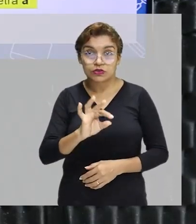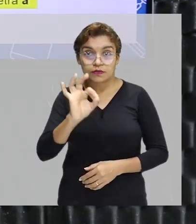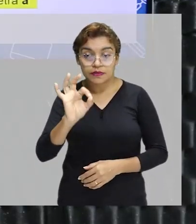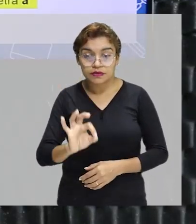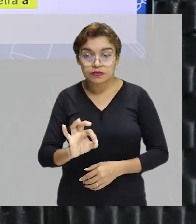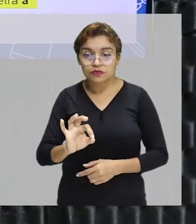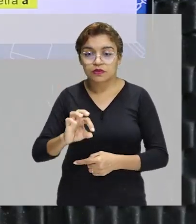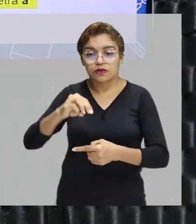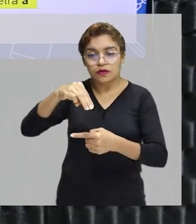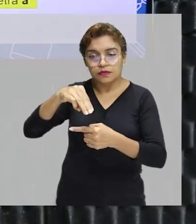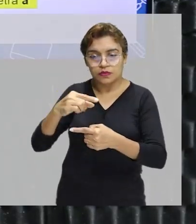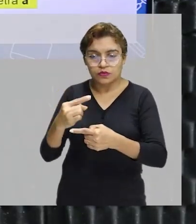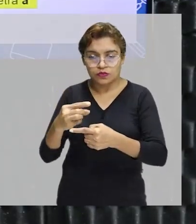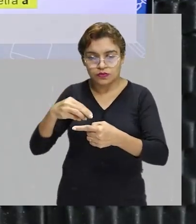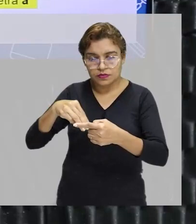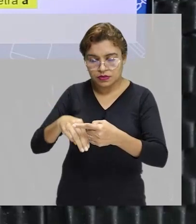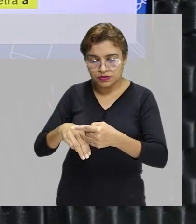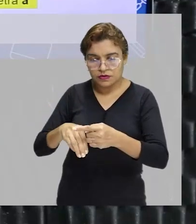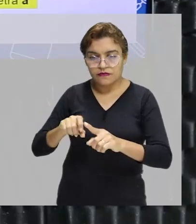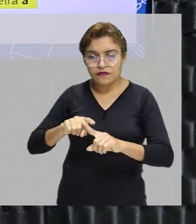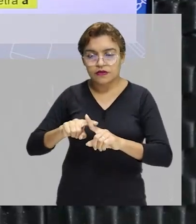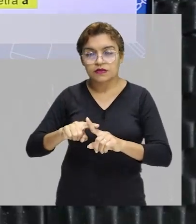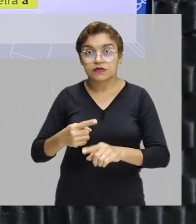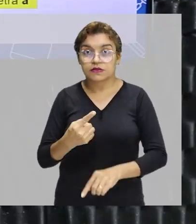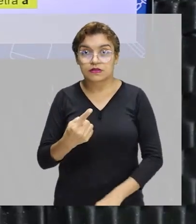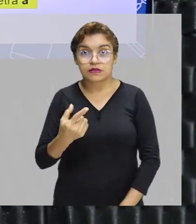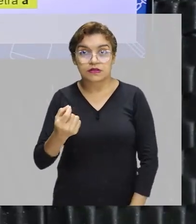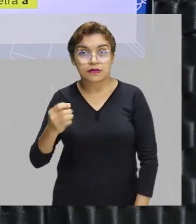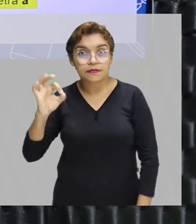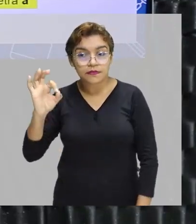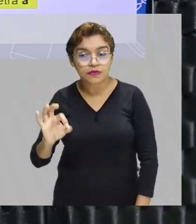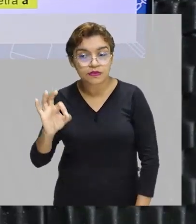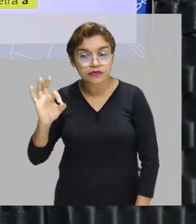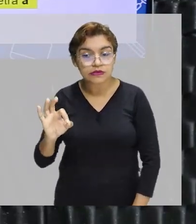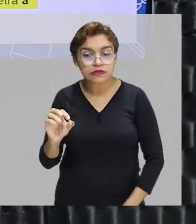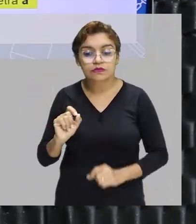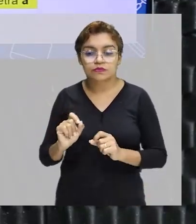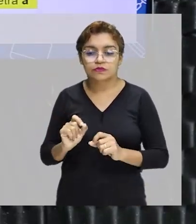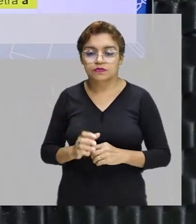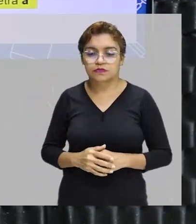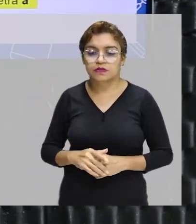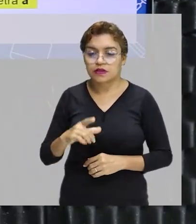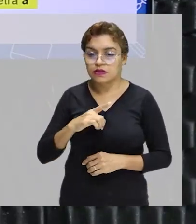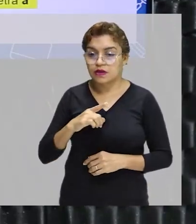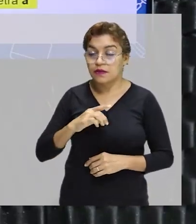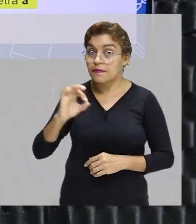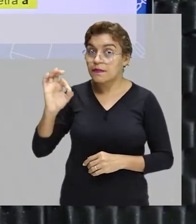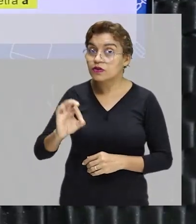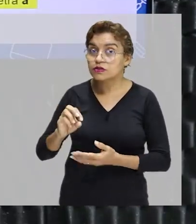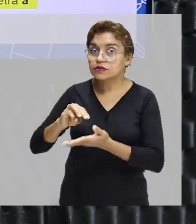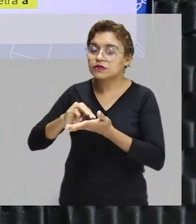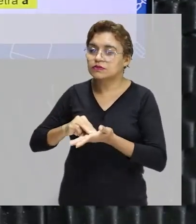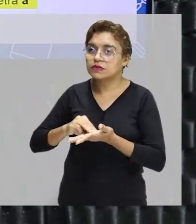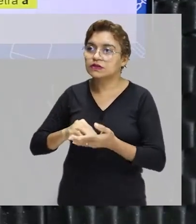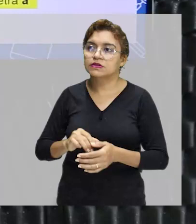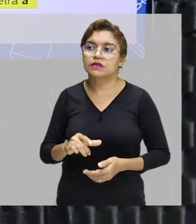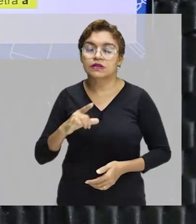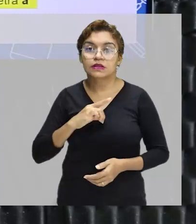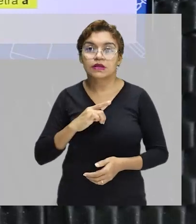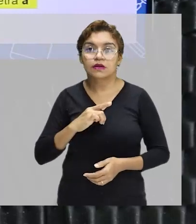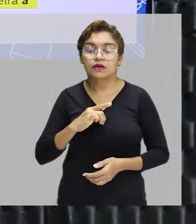a massa da solução, vezes 100%. Esse 100% porque eu tenho a porcentagem em massa. Ele me deu aqui o valor